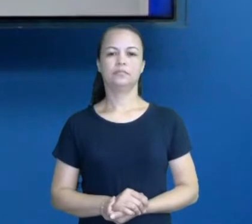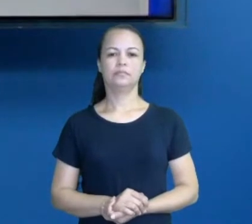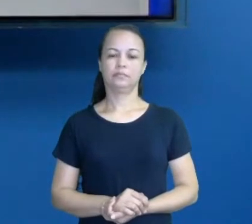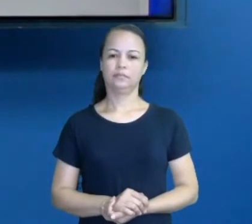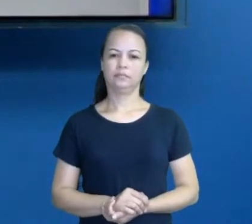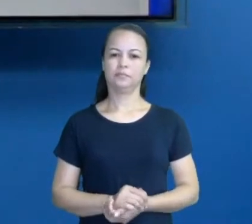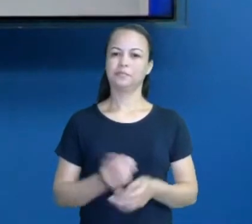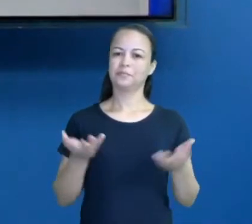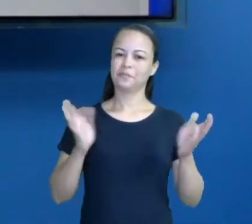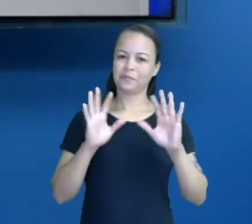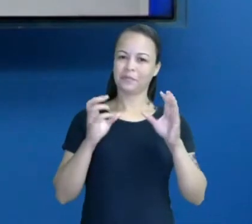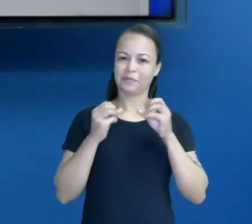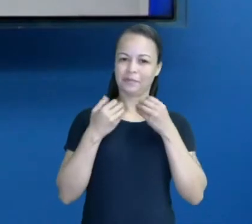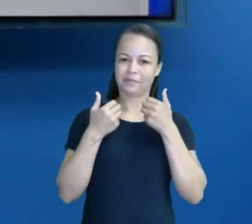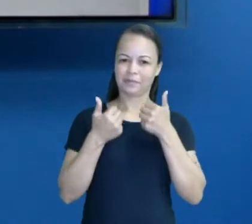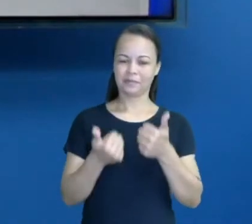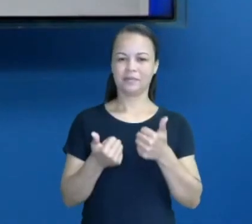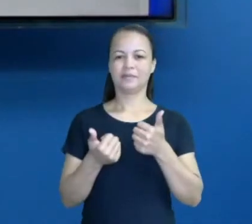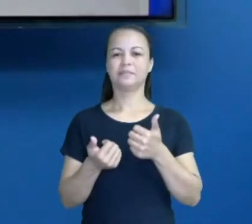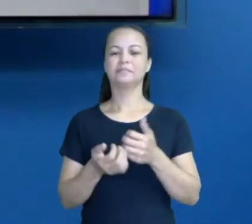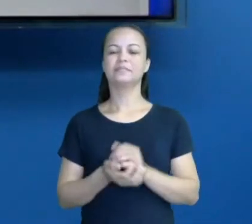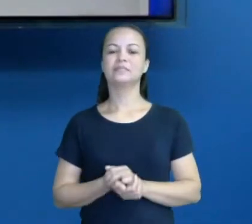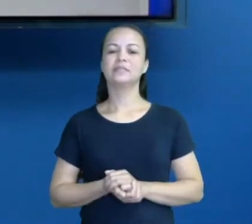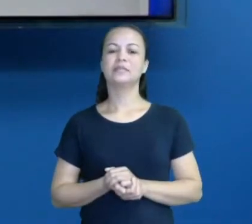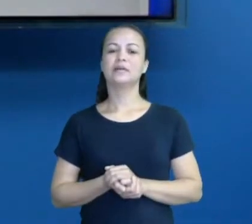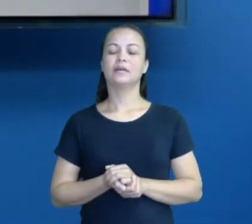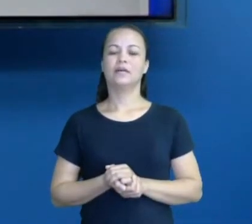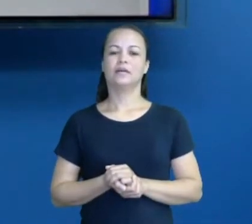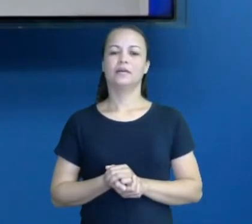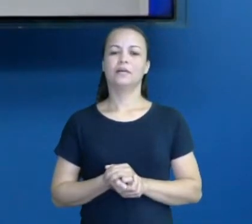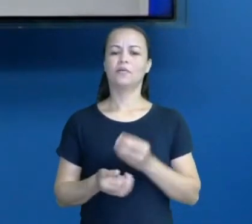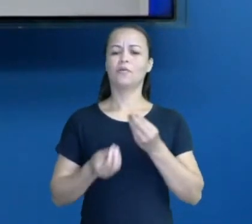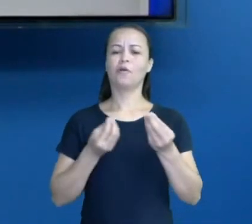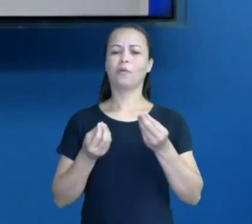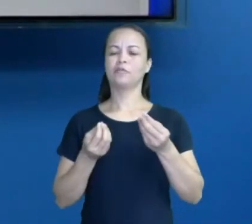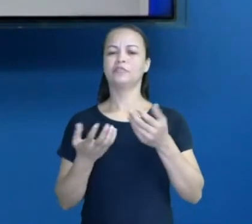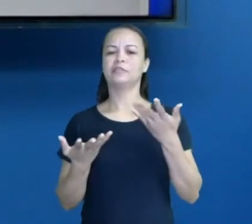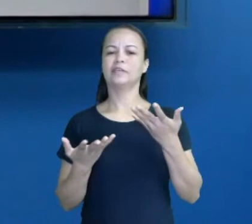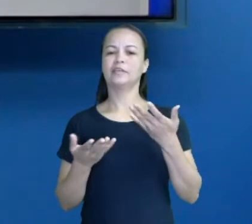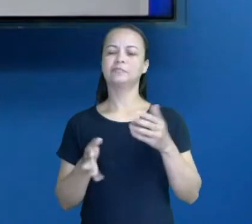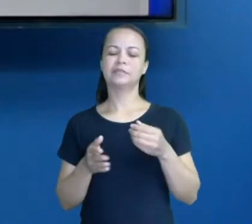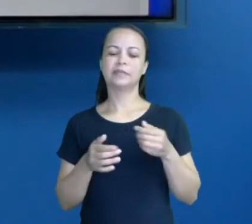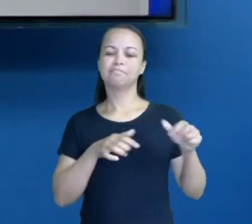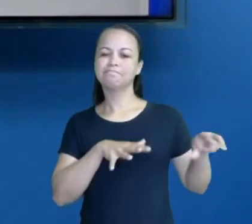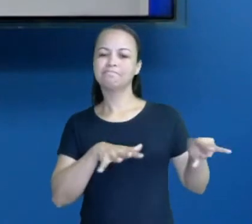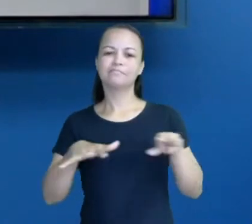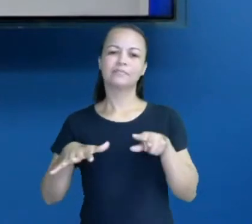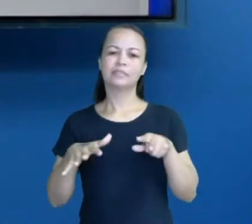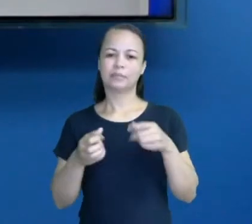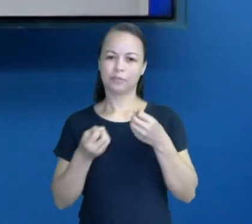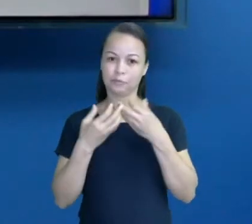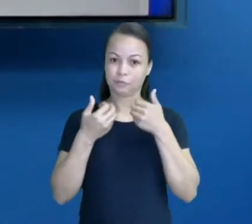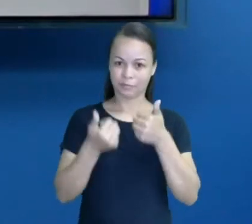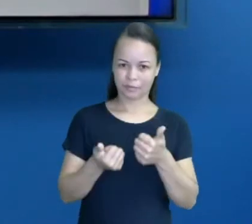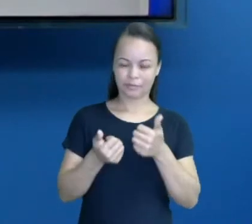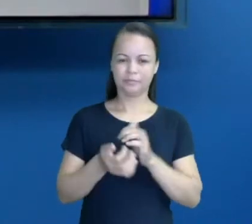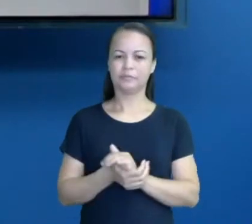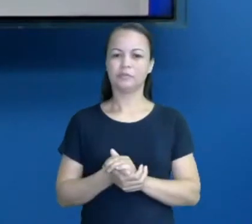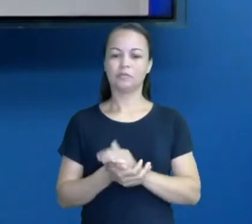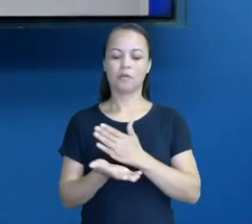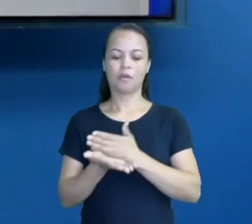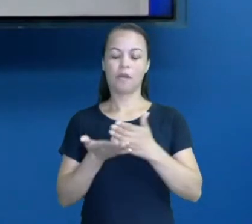Olá, turminha, tudo bem? Como vocês passaram essa semana? Vamos começar a nossa aula de